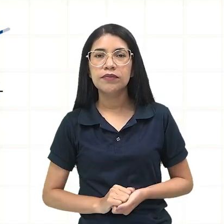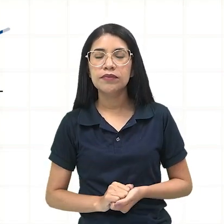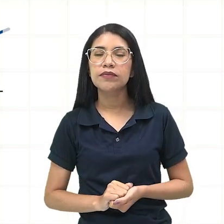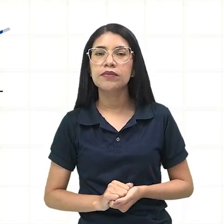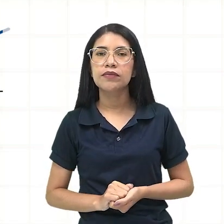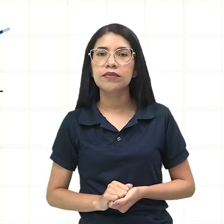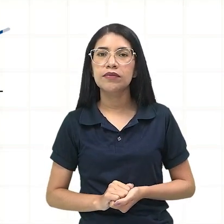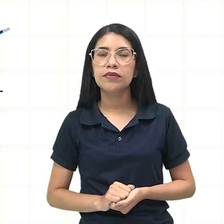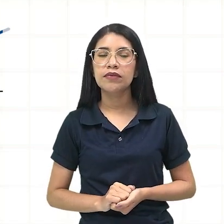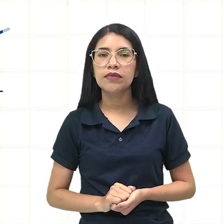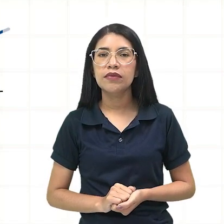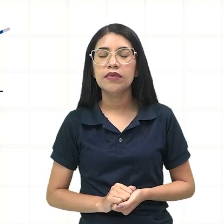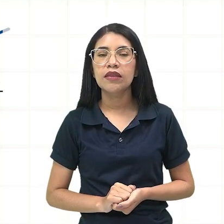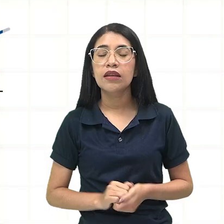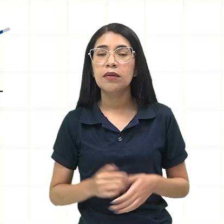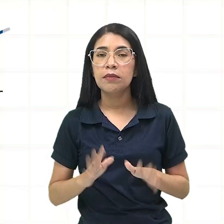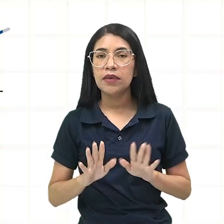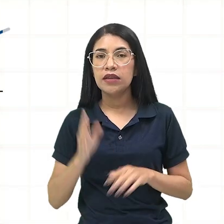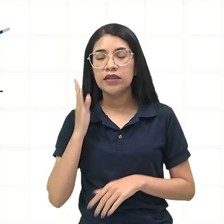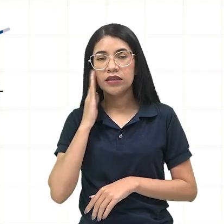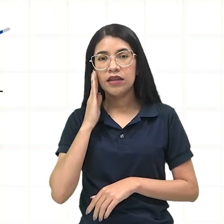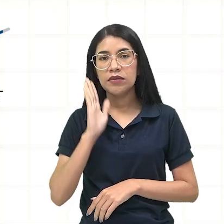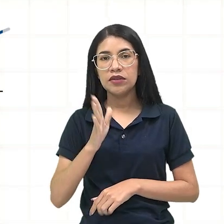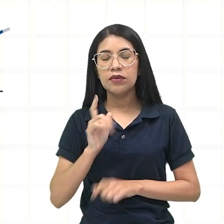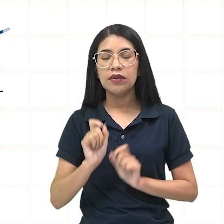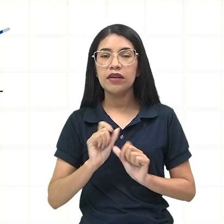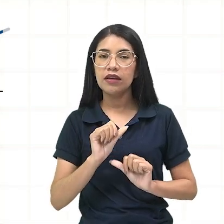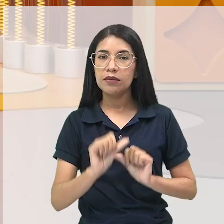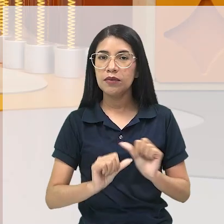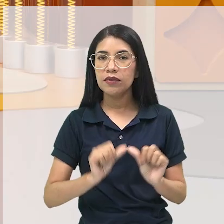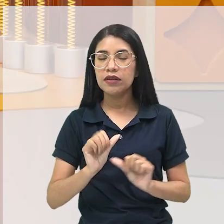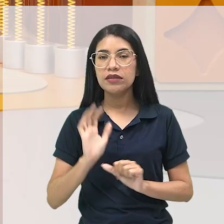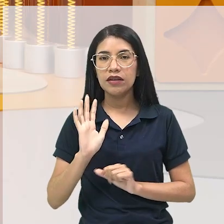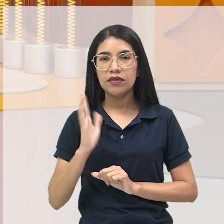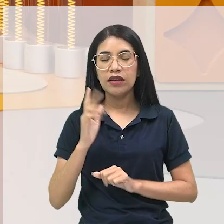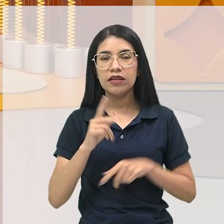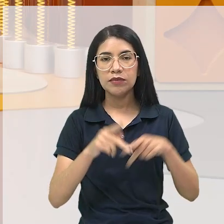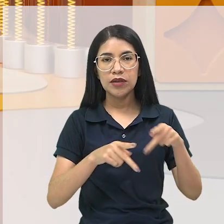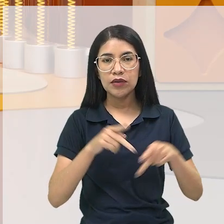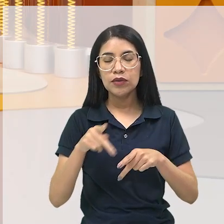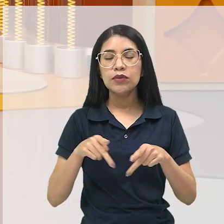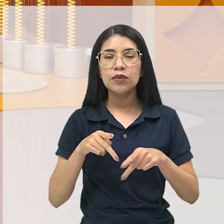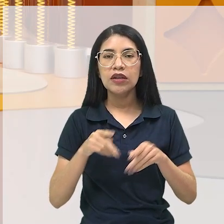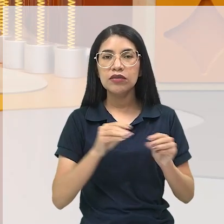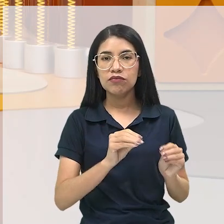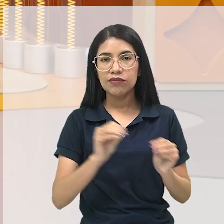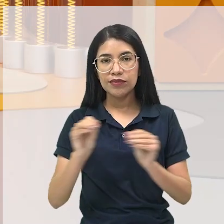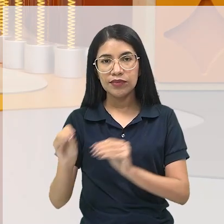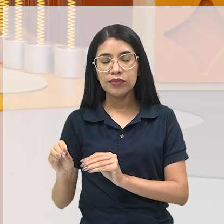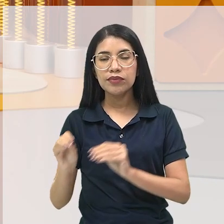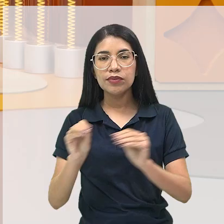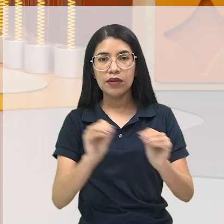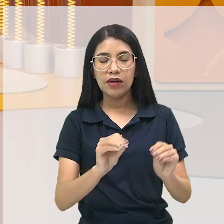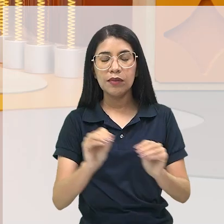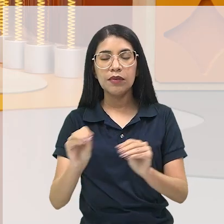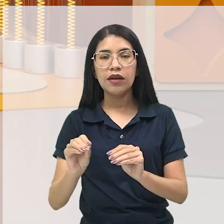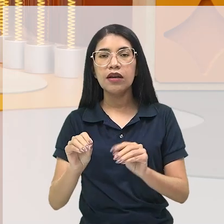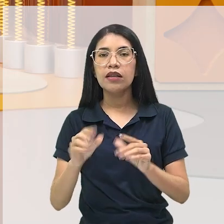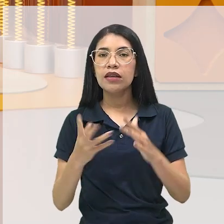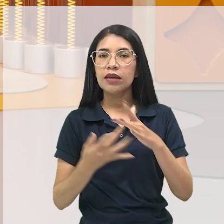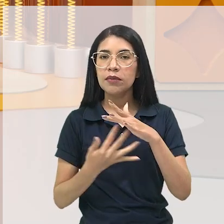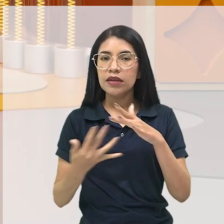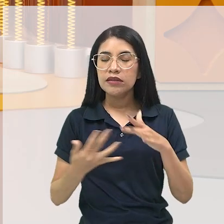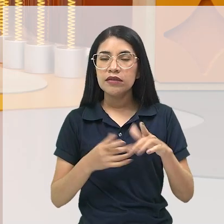Pessoal, a gente já sabe que a mudança, né, das pessoas de um lugar para outro, a migração e tudo